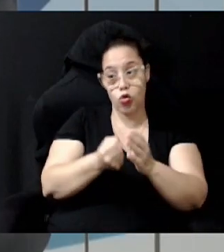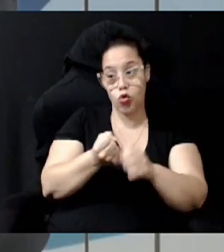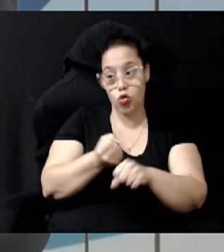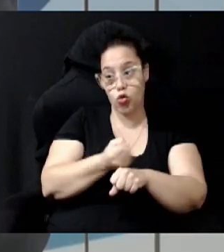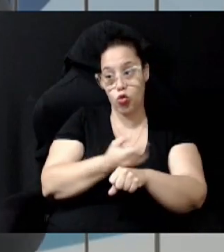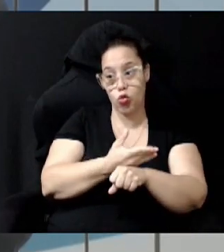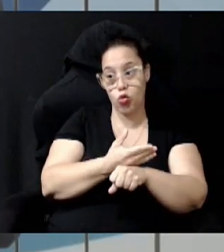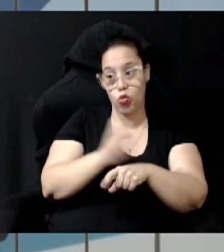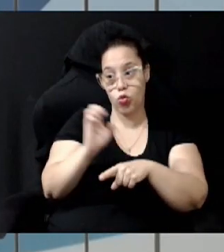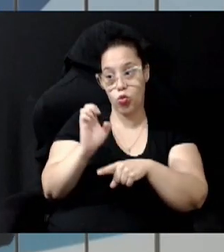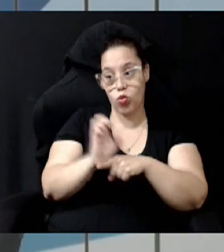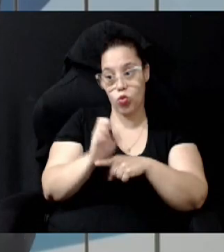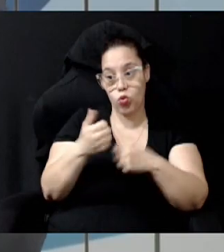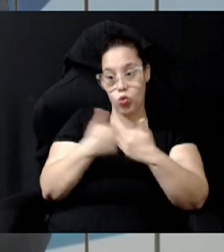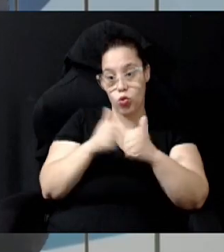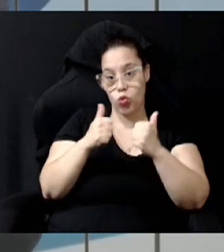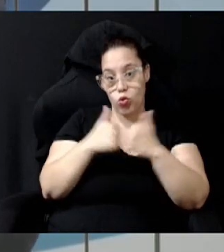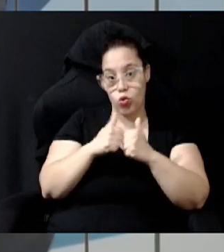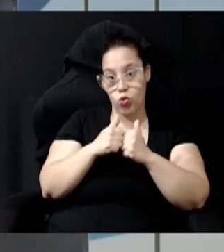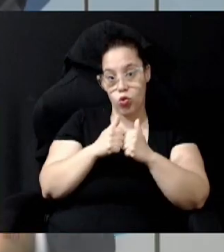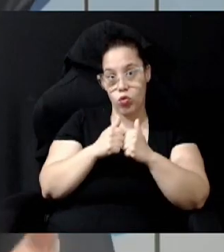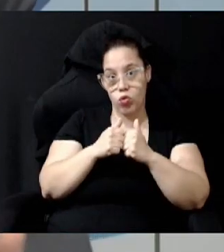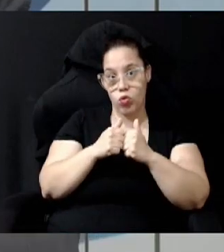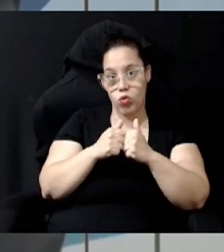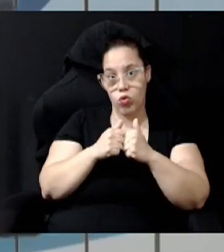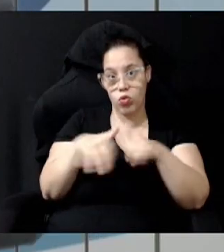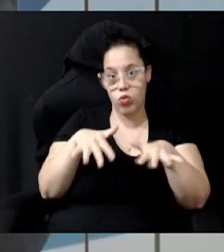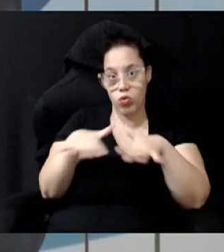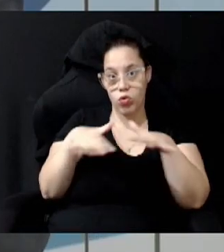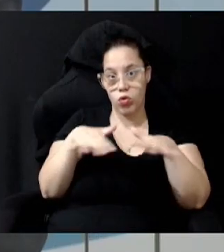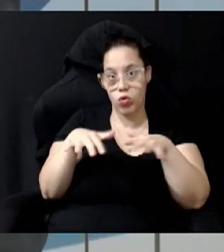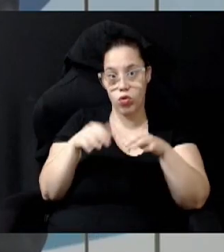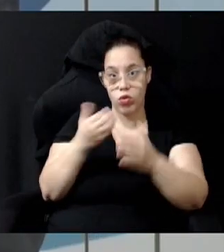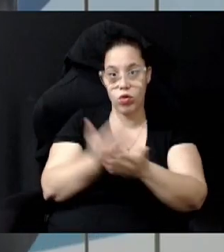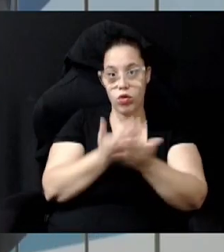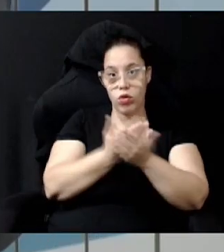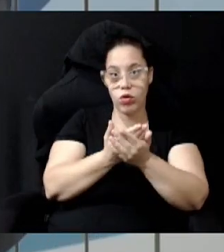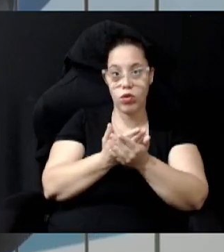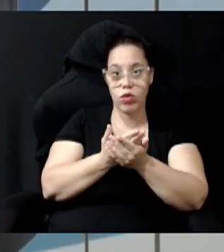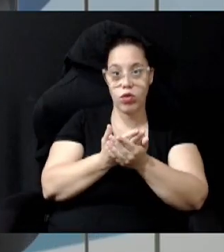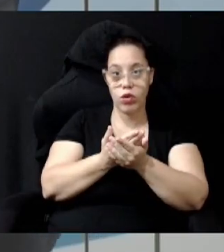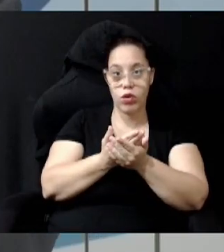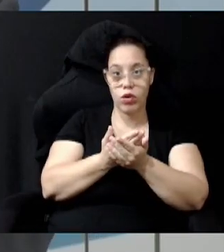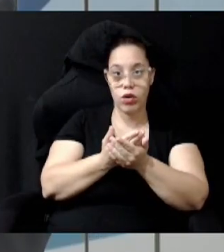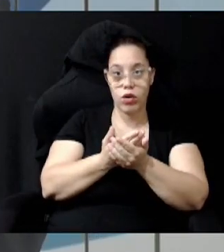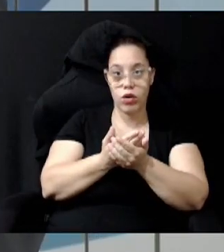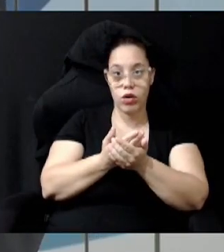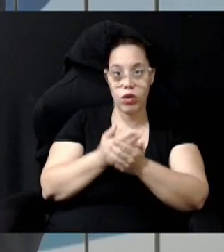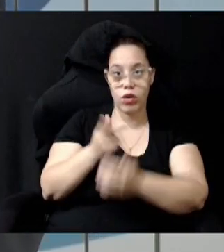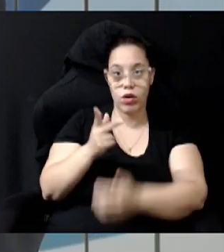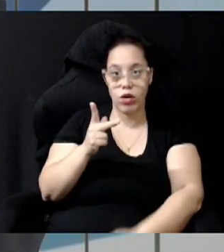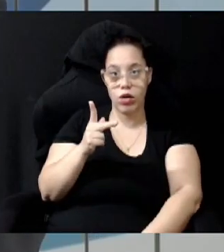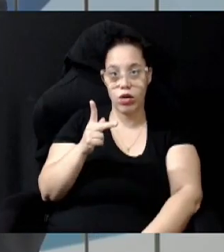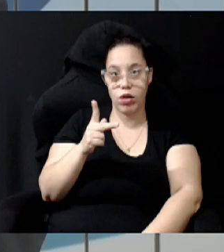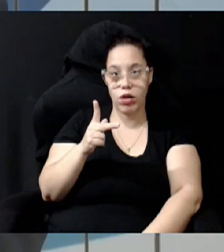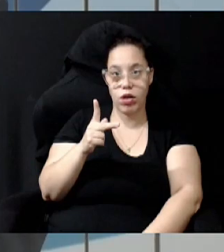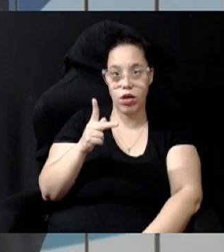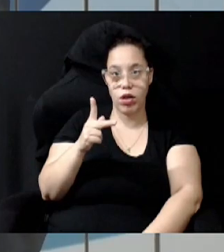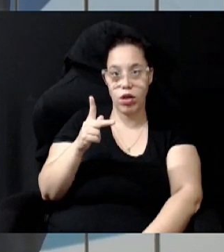Então, a UE, o movimento estudantil, né, capitaneado pelo PCdoB, o PETA, que fique atento a isso,